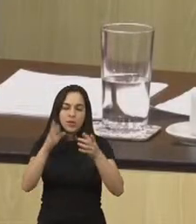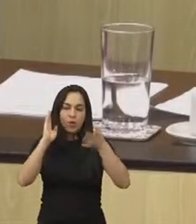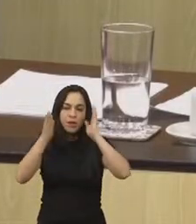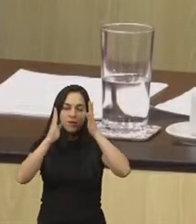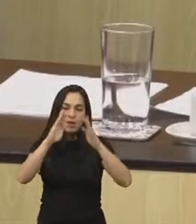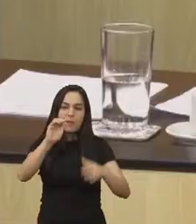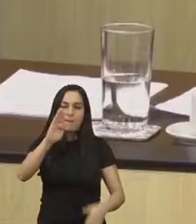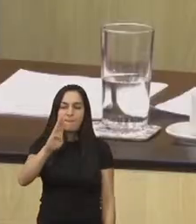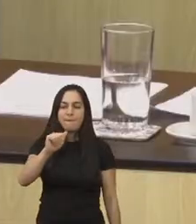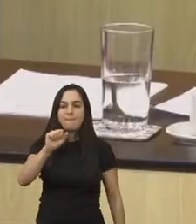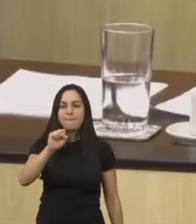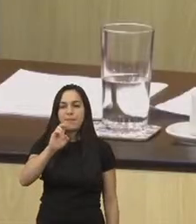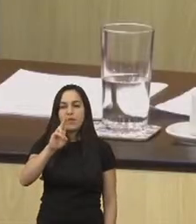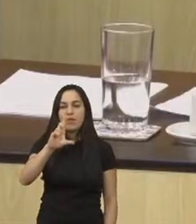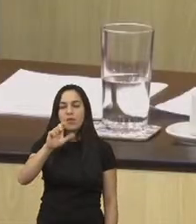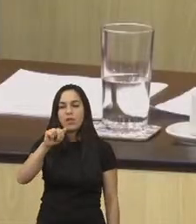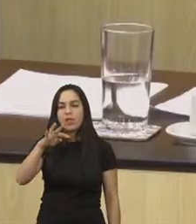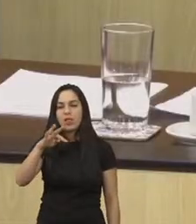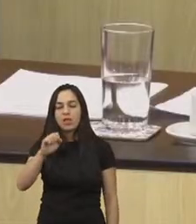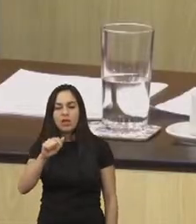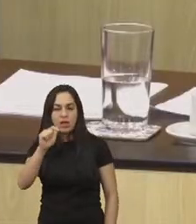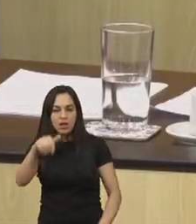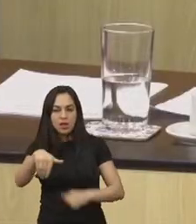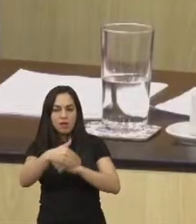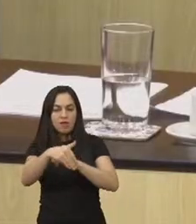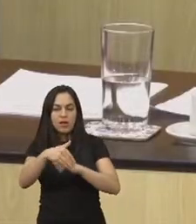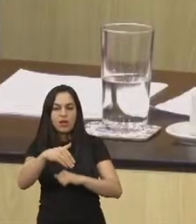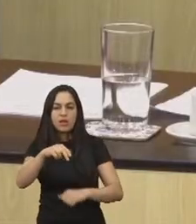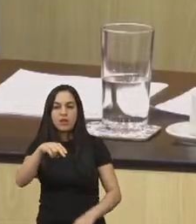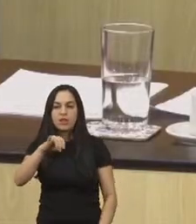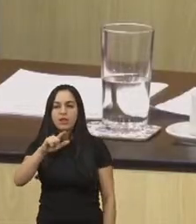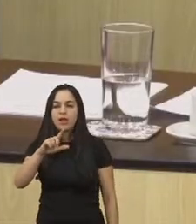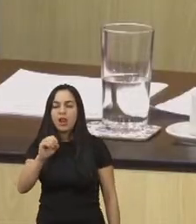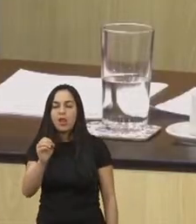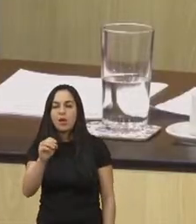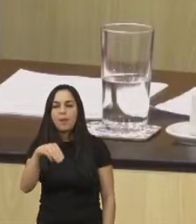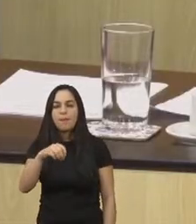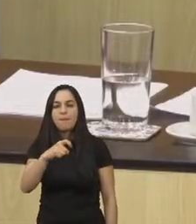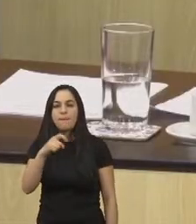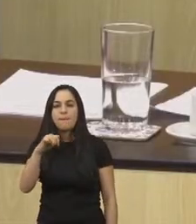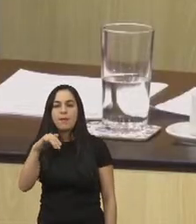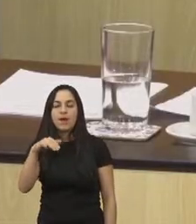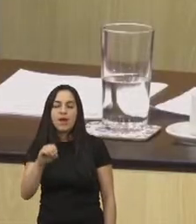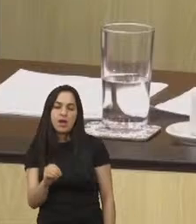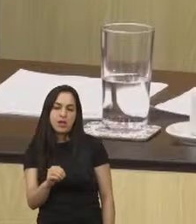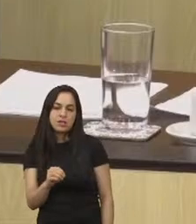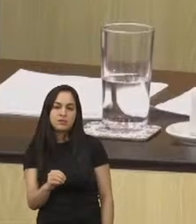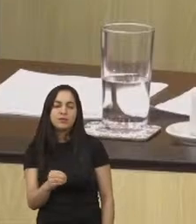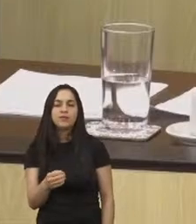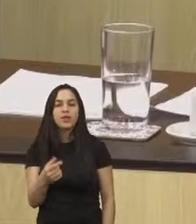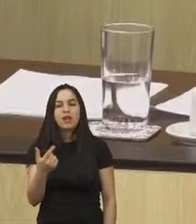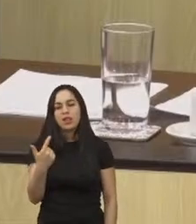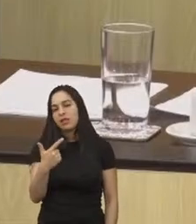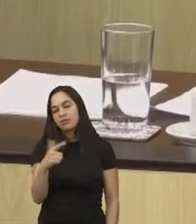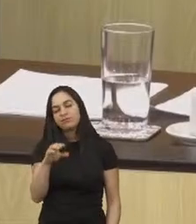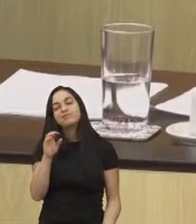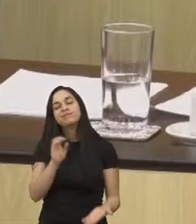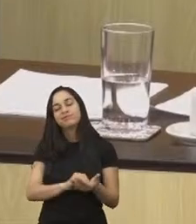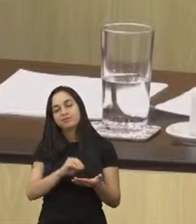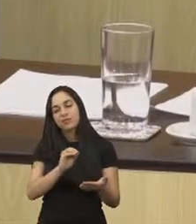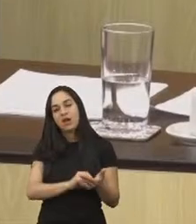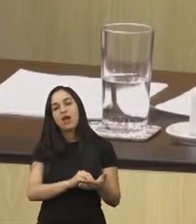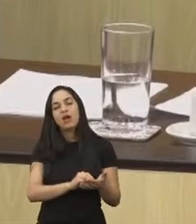Máximo neste município. Ressaltamos que a subprefeitura atualmente não dispõe destes equipamentos, o